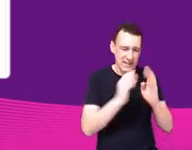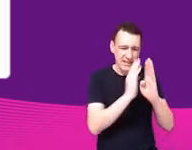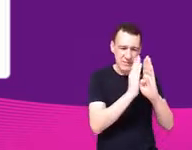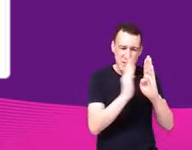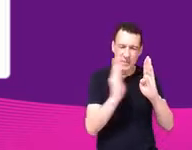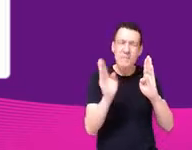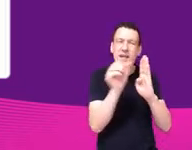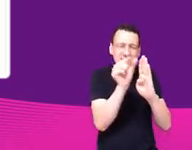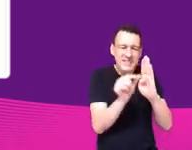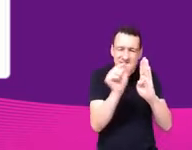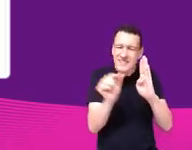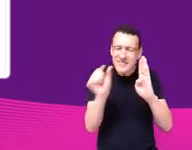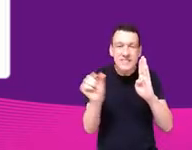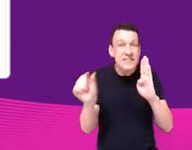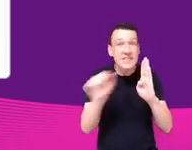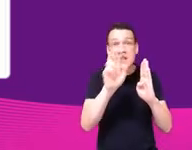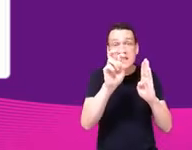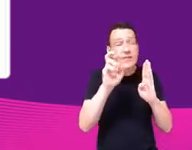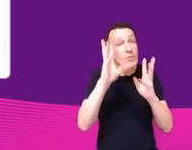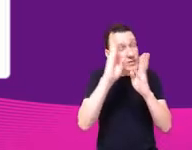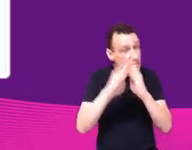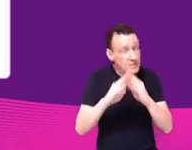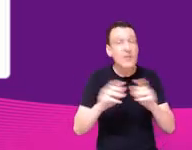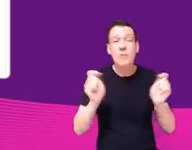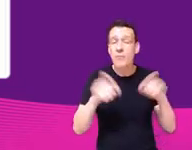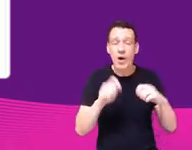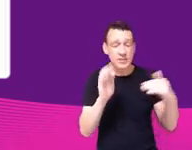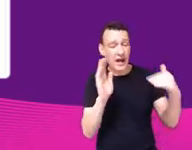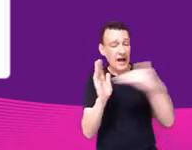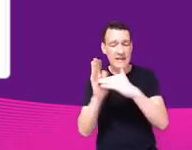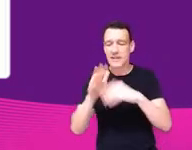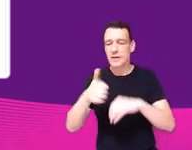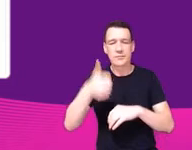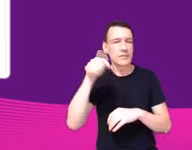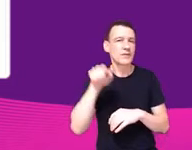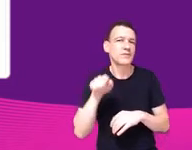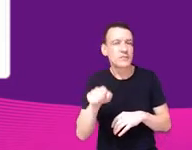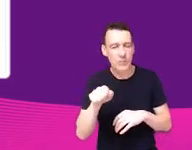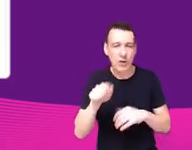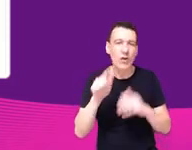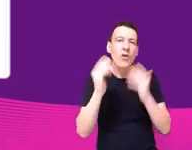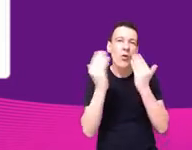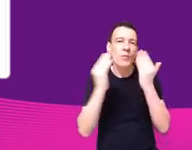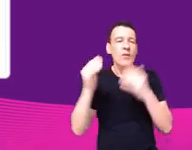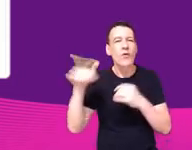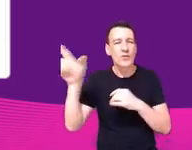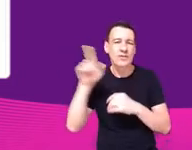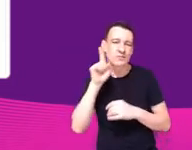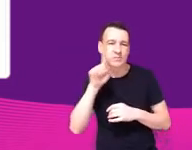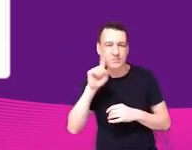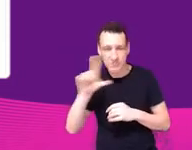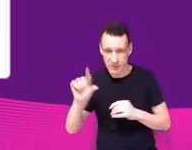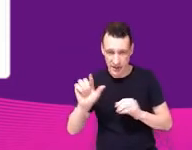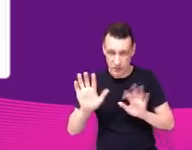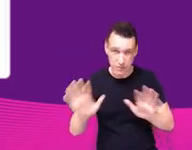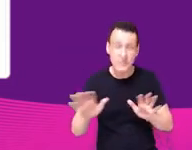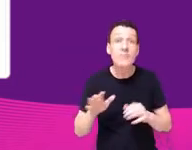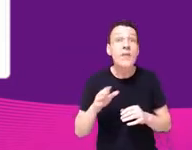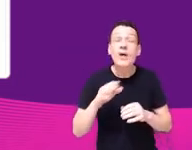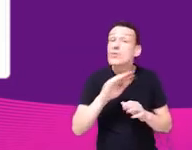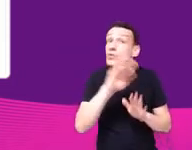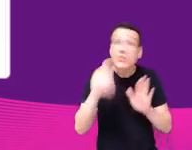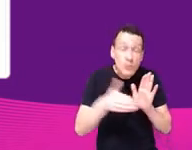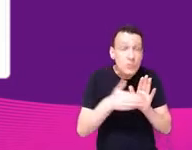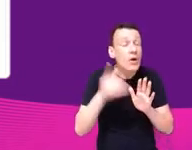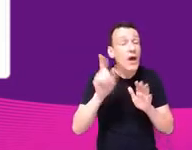eles alcançam o nível máximo comparado com os resultados atingidos nos Estados Unidos. Tudo isso é público. Então,